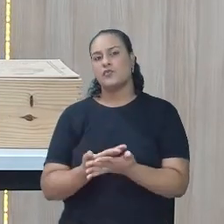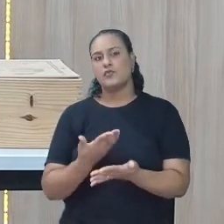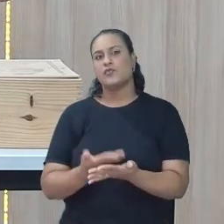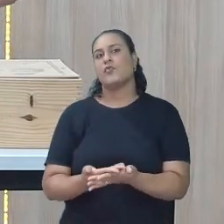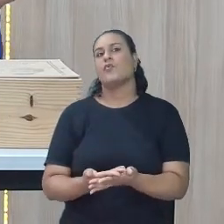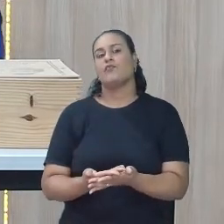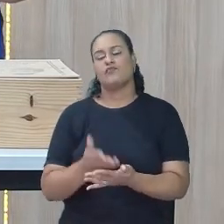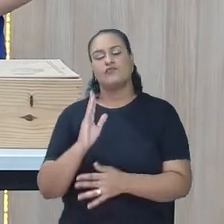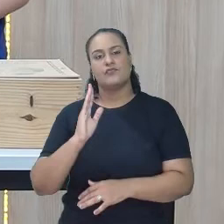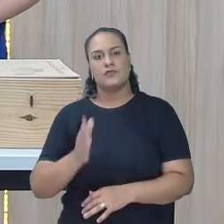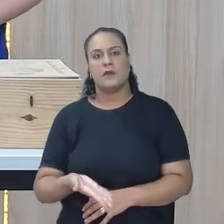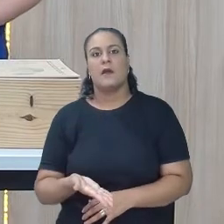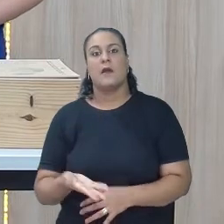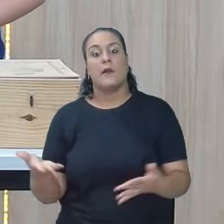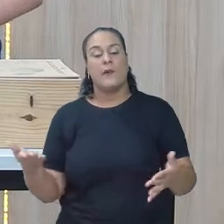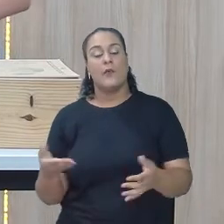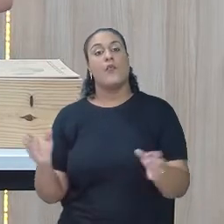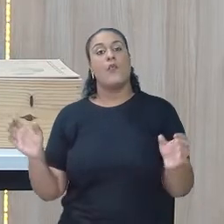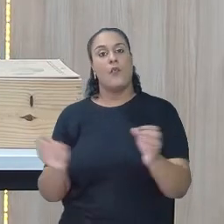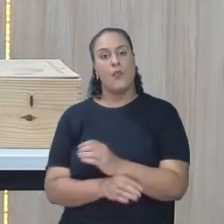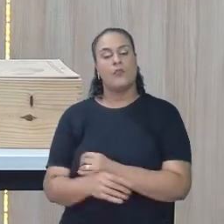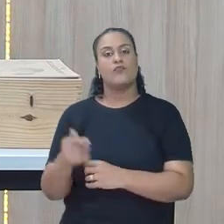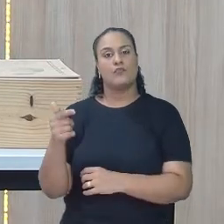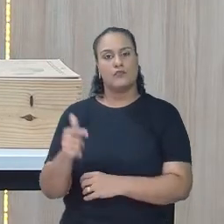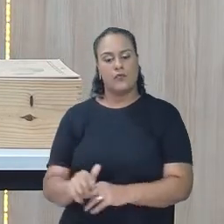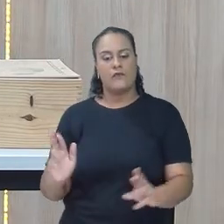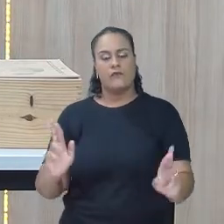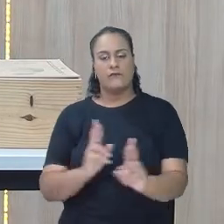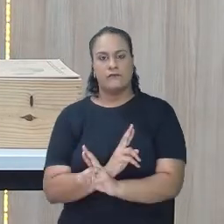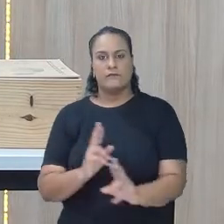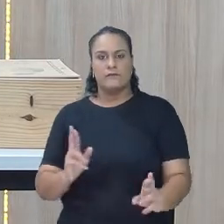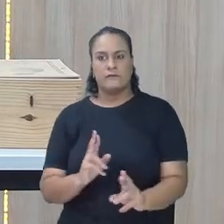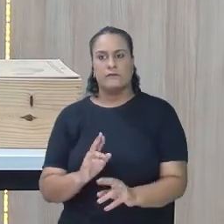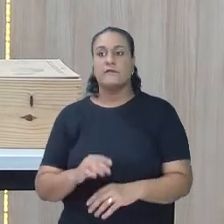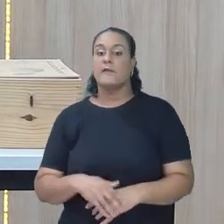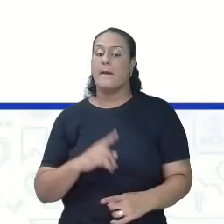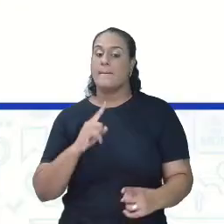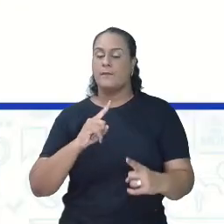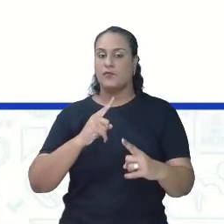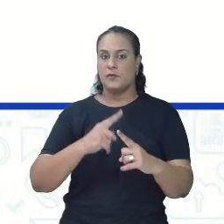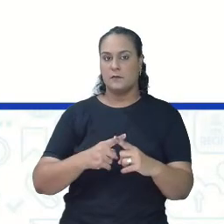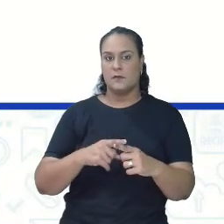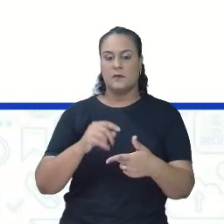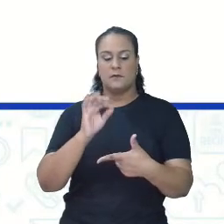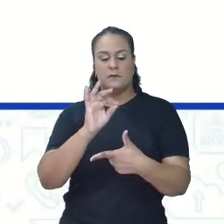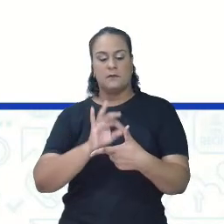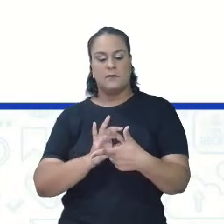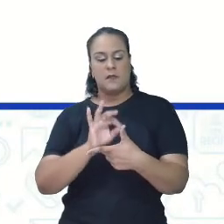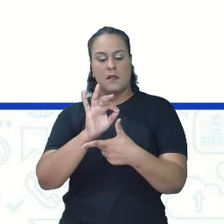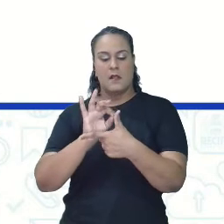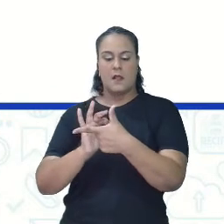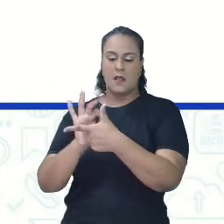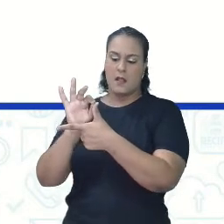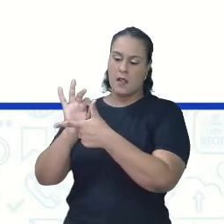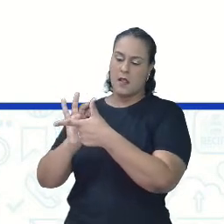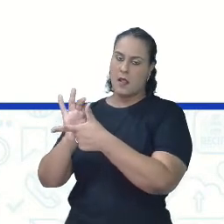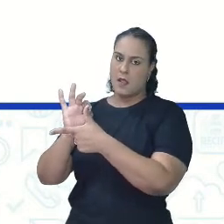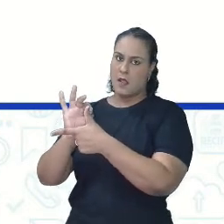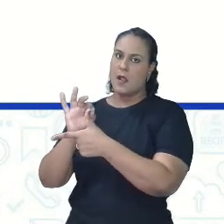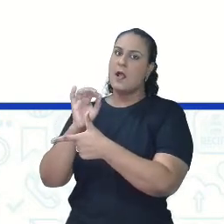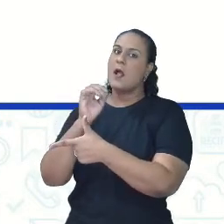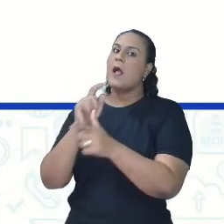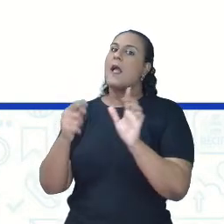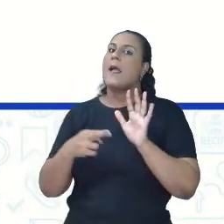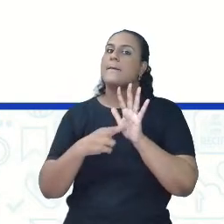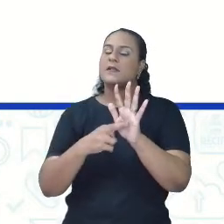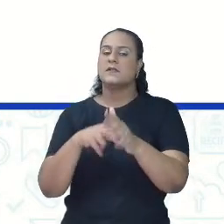gente concluiu de novo essa relação. A gente vai multiplicar as 3 dimensões aqui, ó. A altura eu sinalizei pela letra